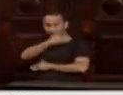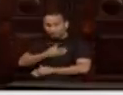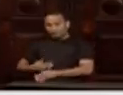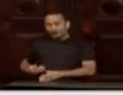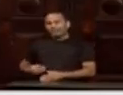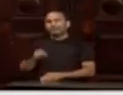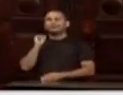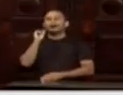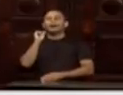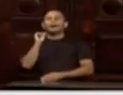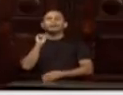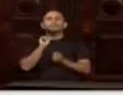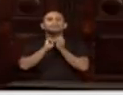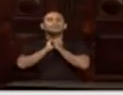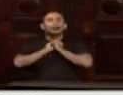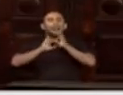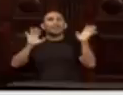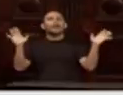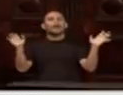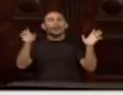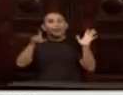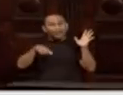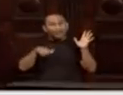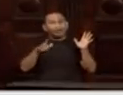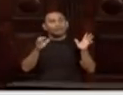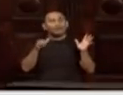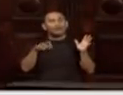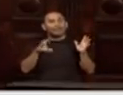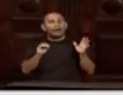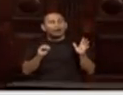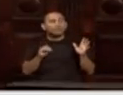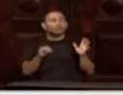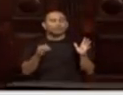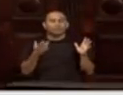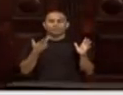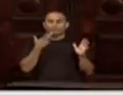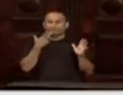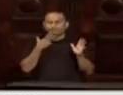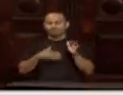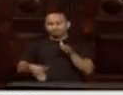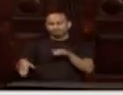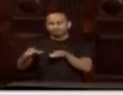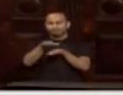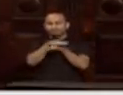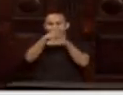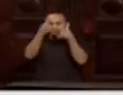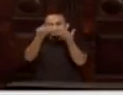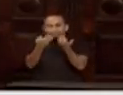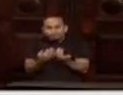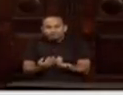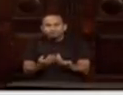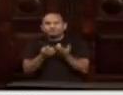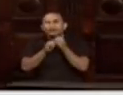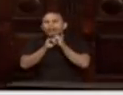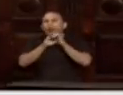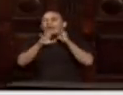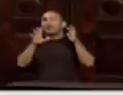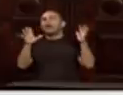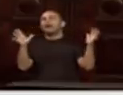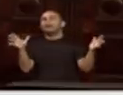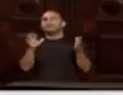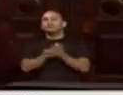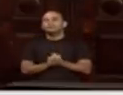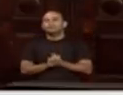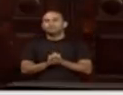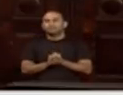claramente é um cargo técnico o supremo decidiu com muita clareza a